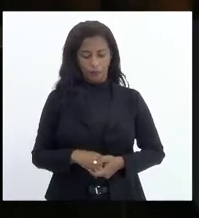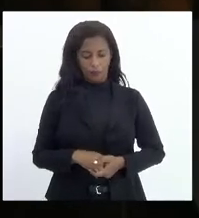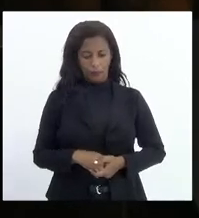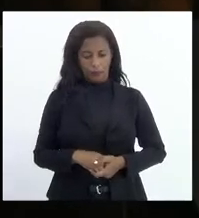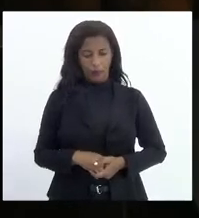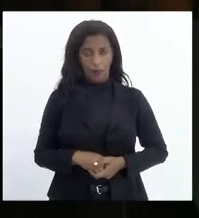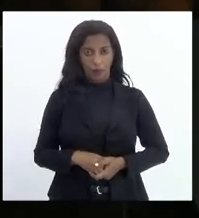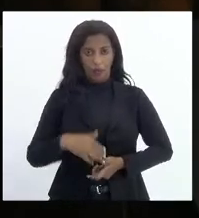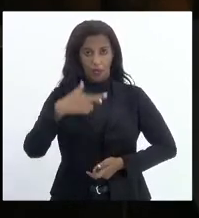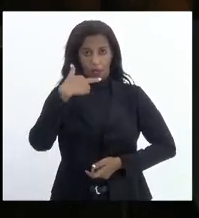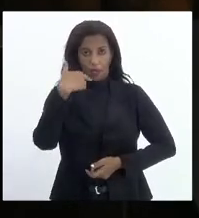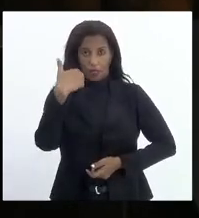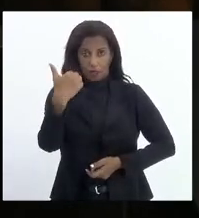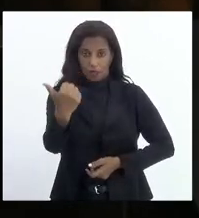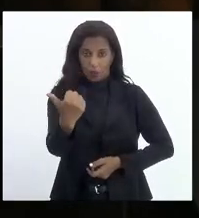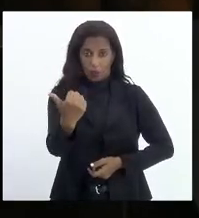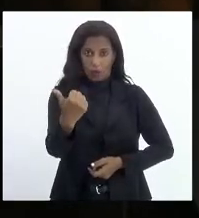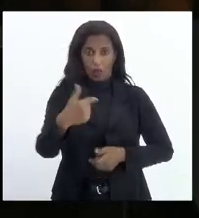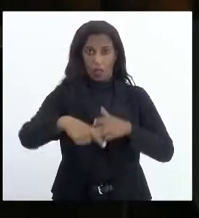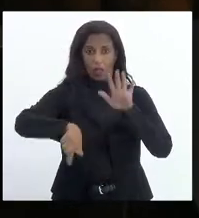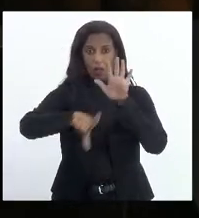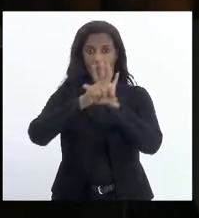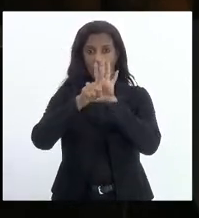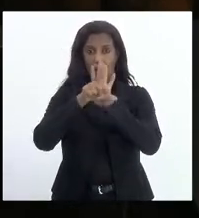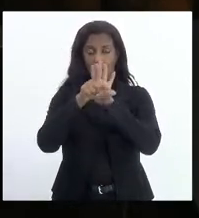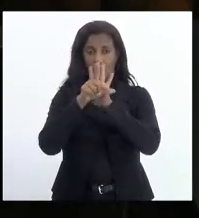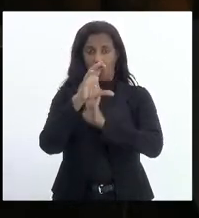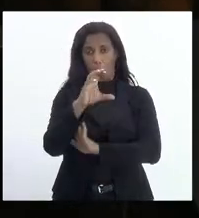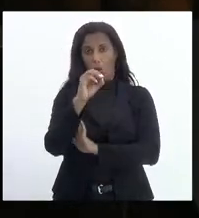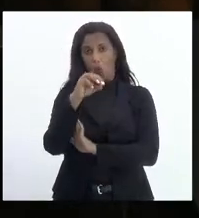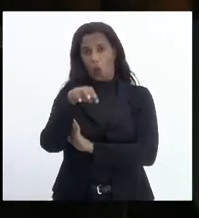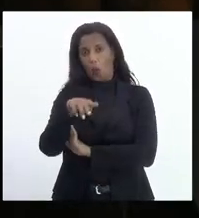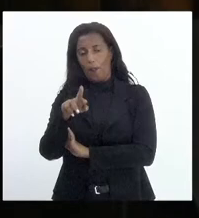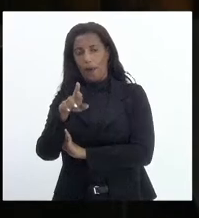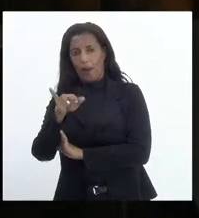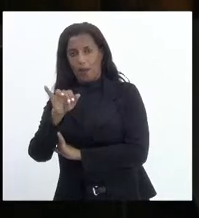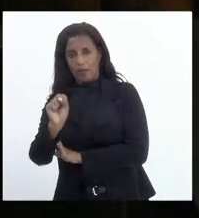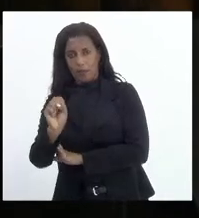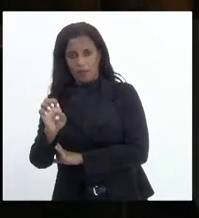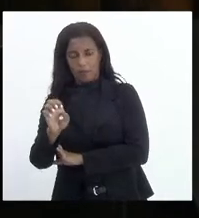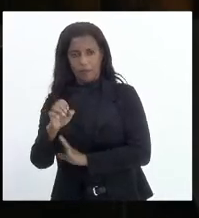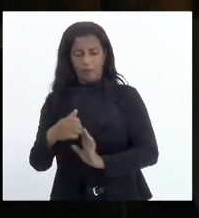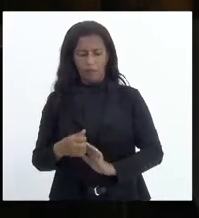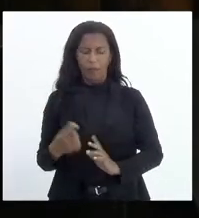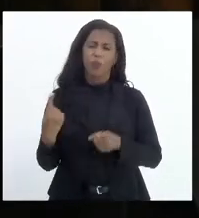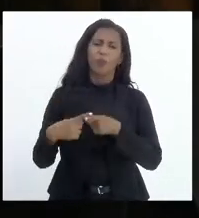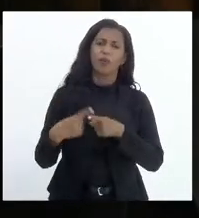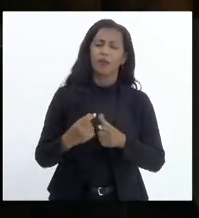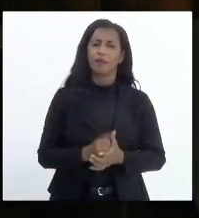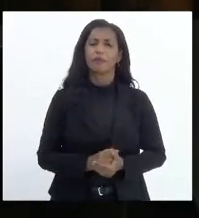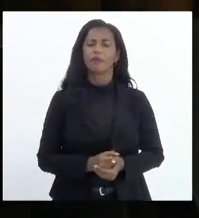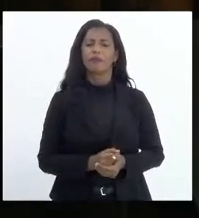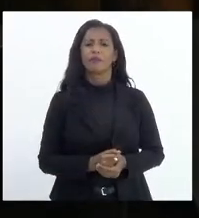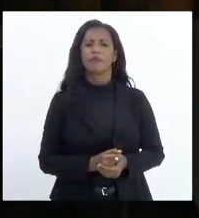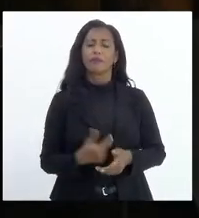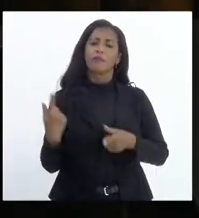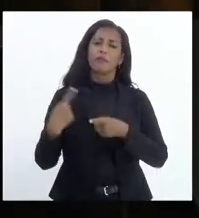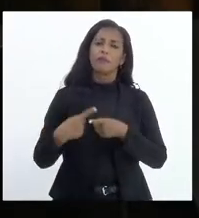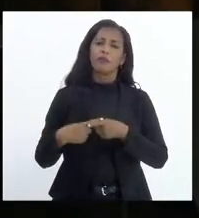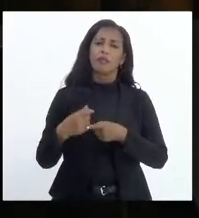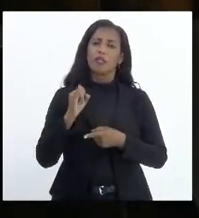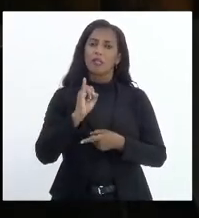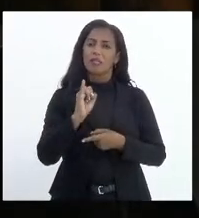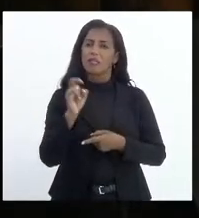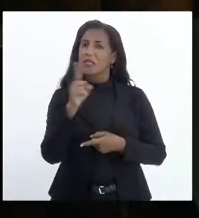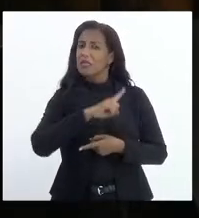o e linguagem estrangeira de Lady do com Price é porque a senhora Presidente porque